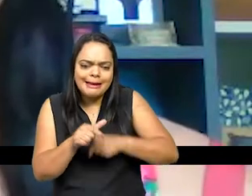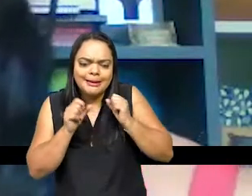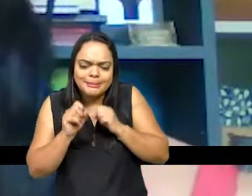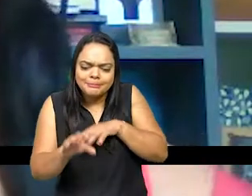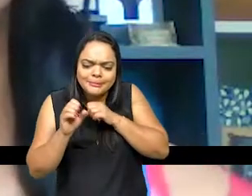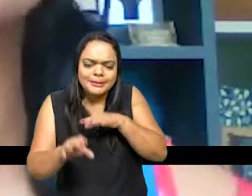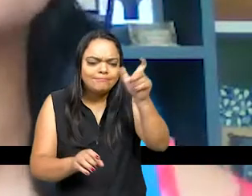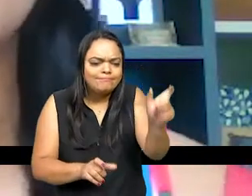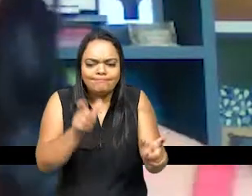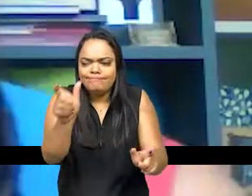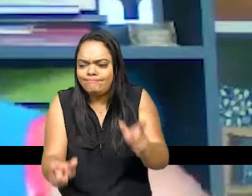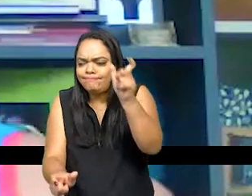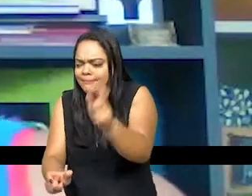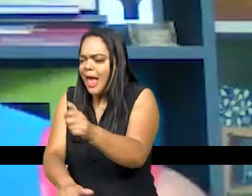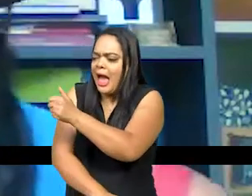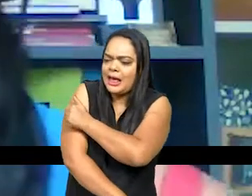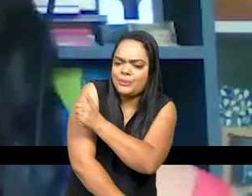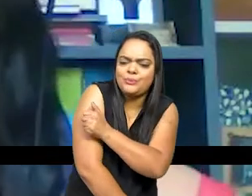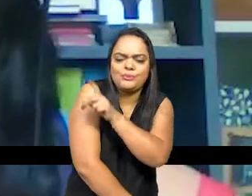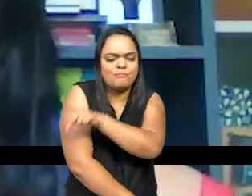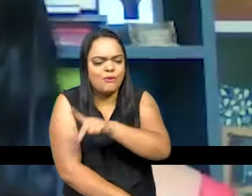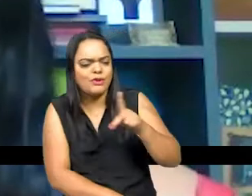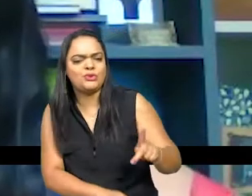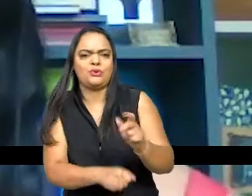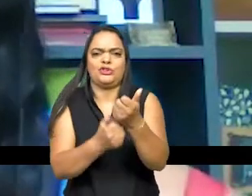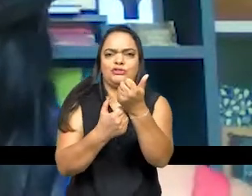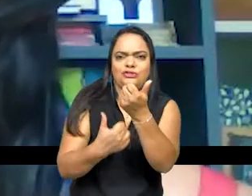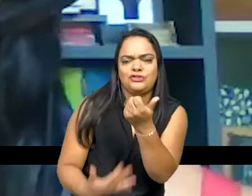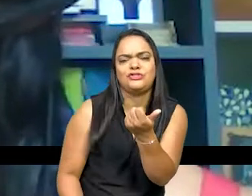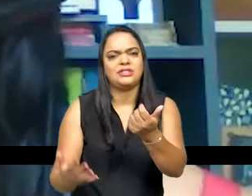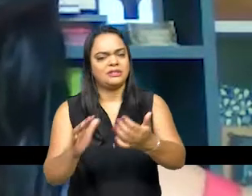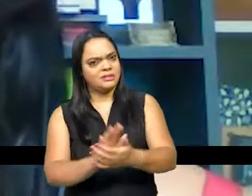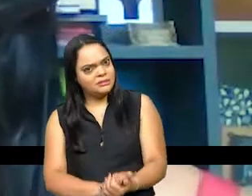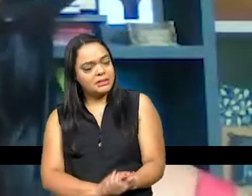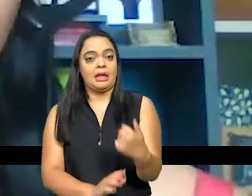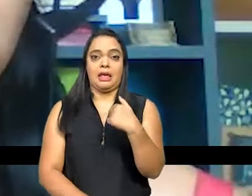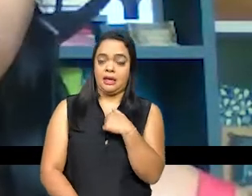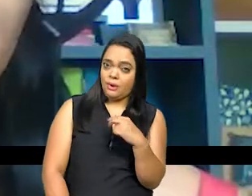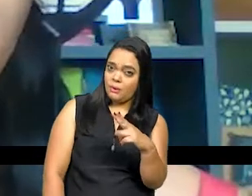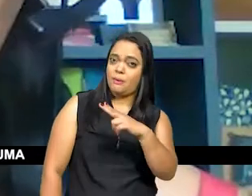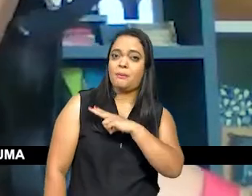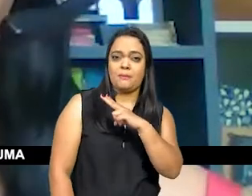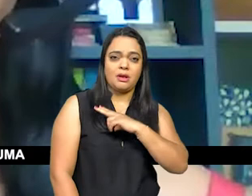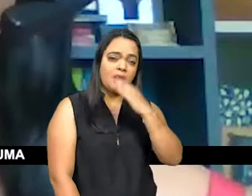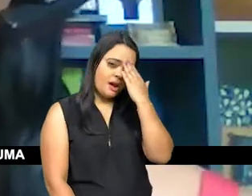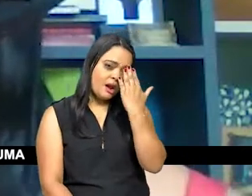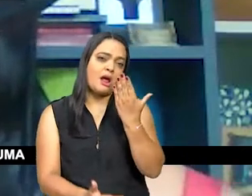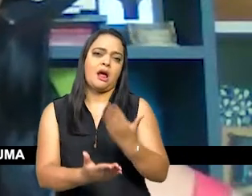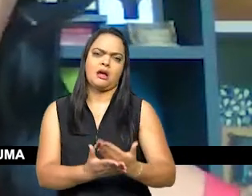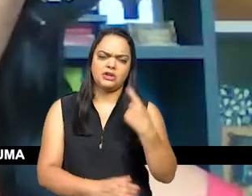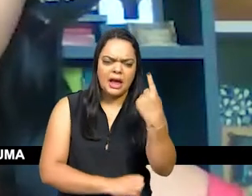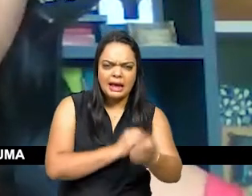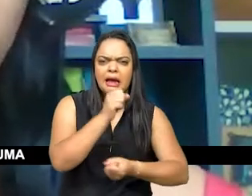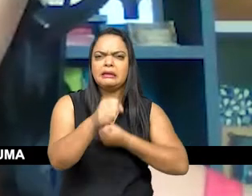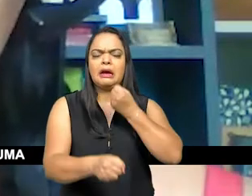com os alunos, com nossos colegas, professores, gestores, enfim. E eu, particularmente, tenho me convencido a cada ano